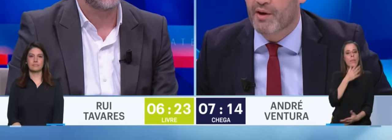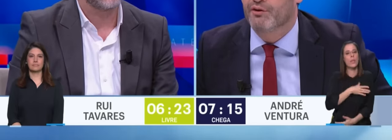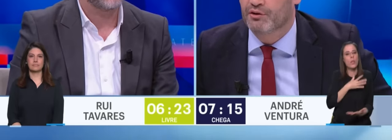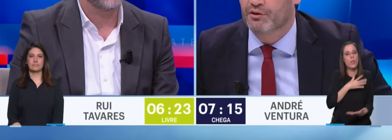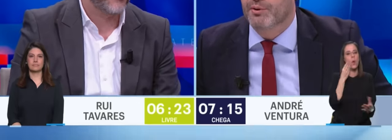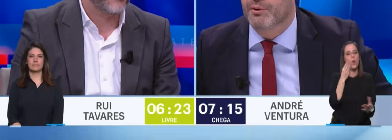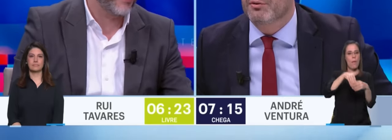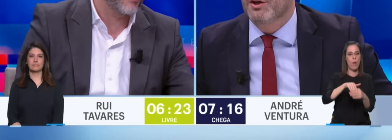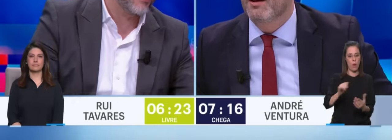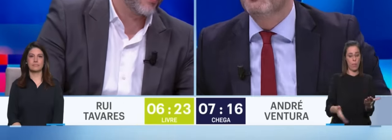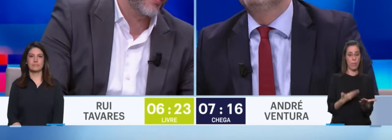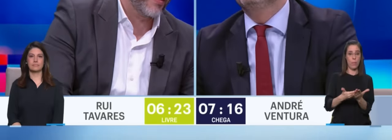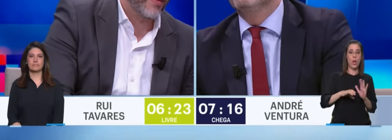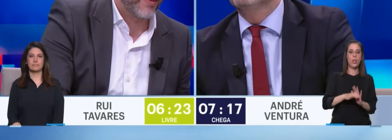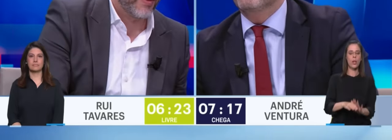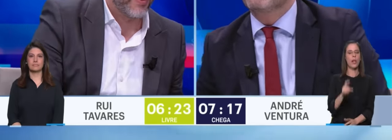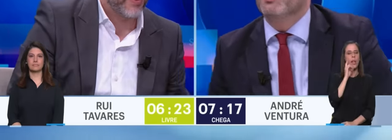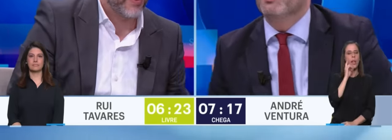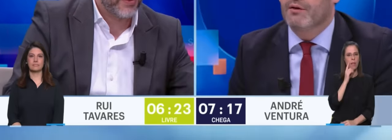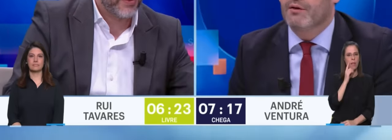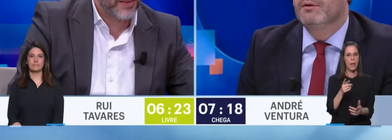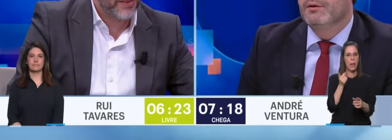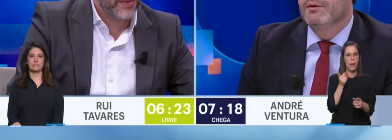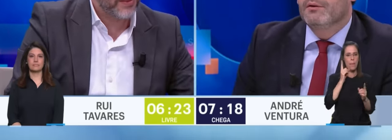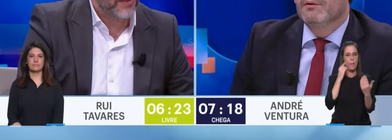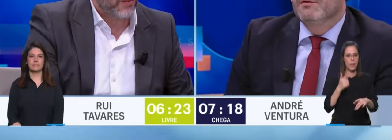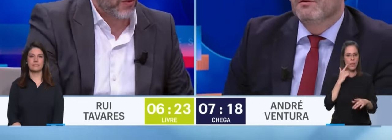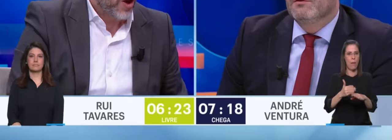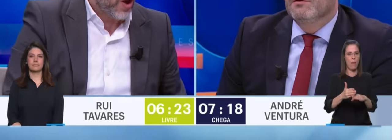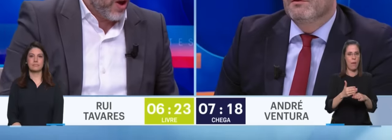lá isto como é que Vota contra a proposta do chega e defende aumento dos prazos de